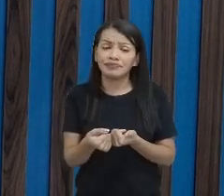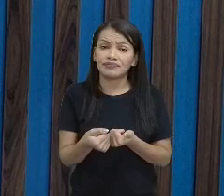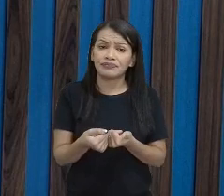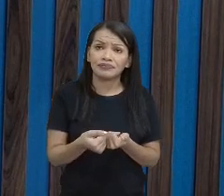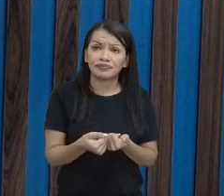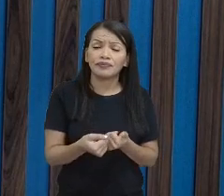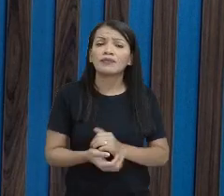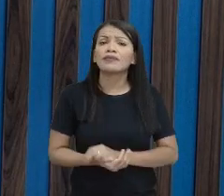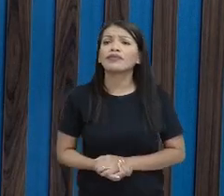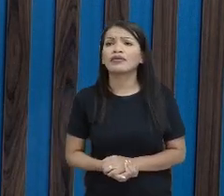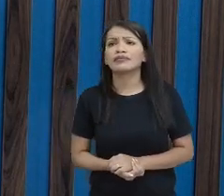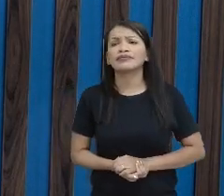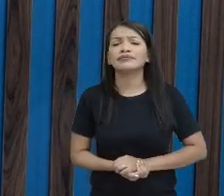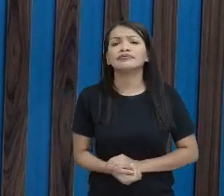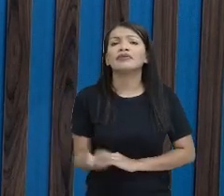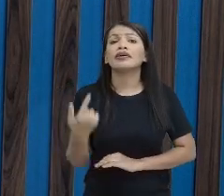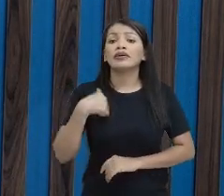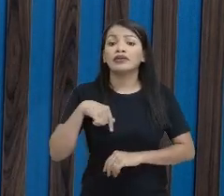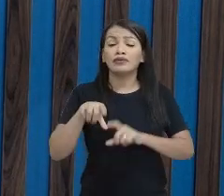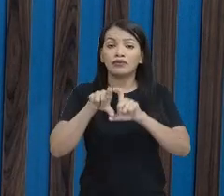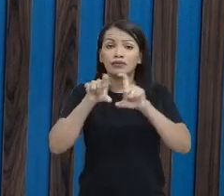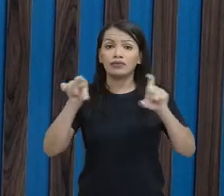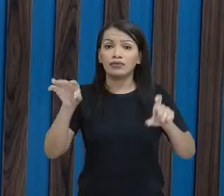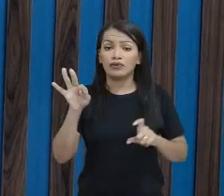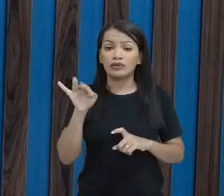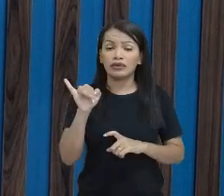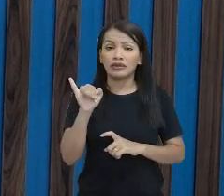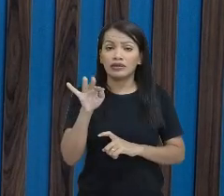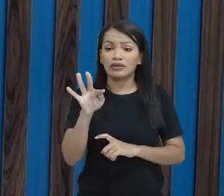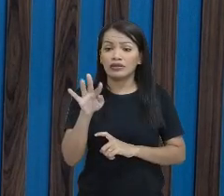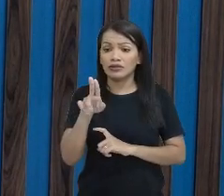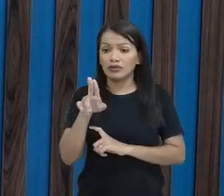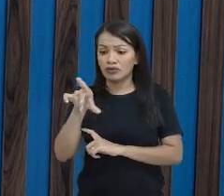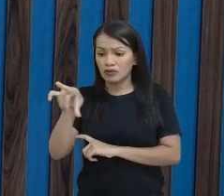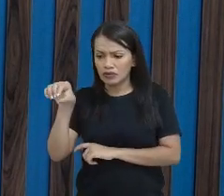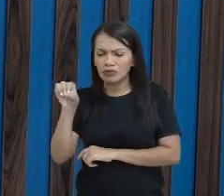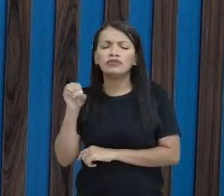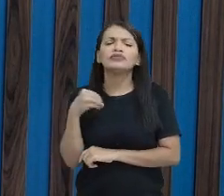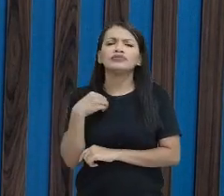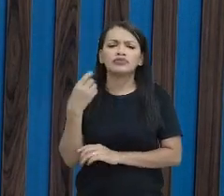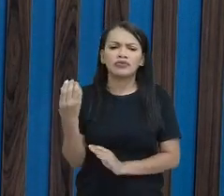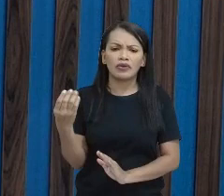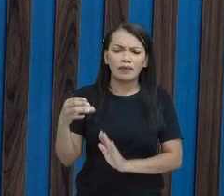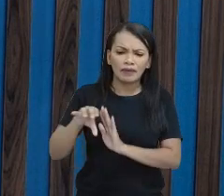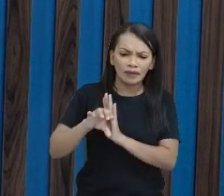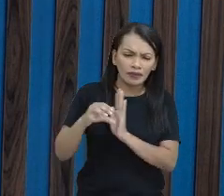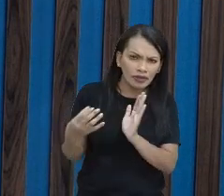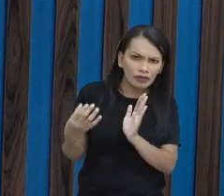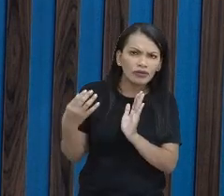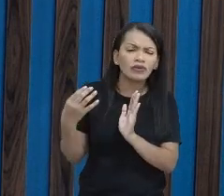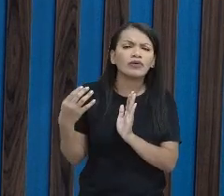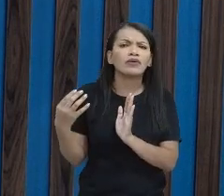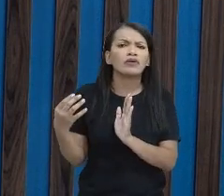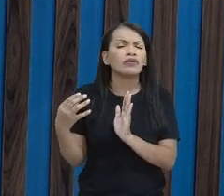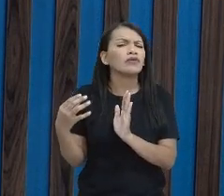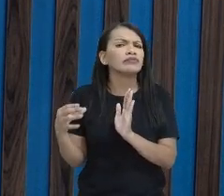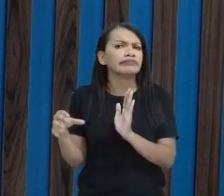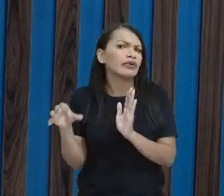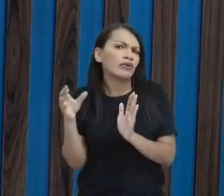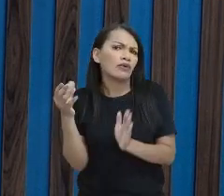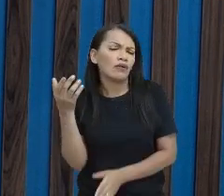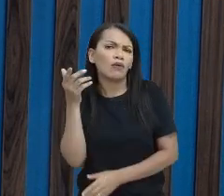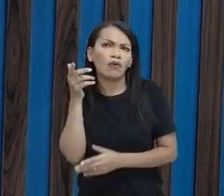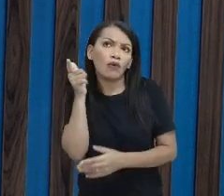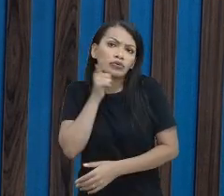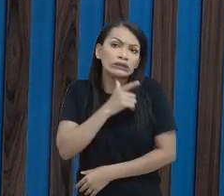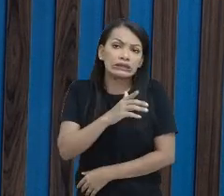epígrafe e o título do capítulo, a gente já consegue supor sobre o que vai se tratar